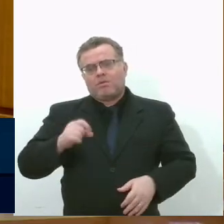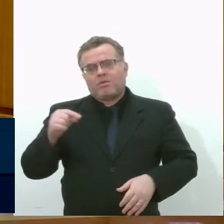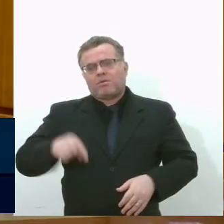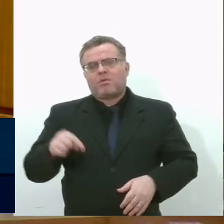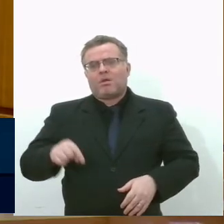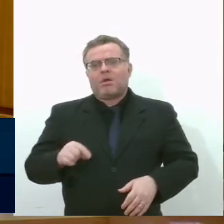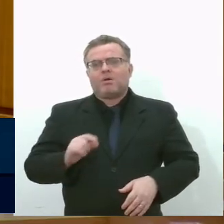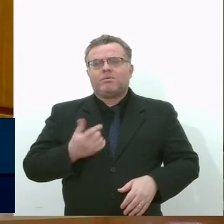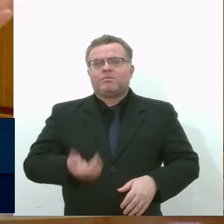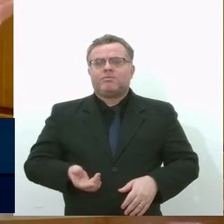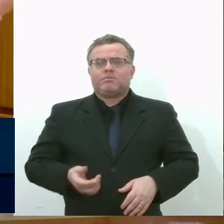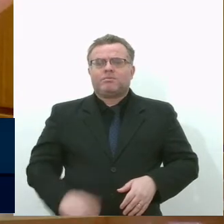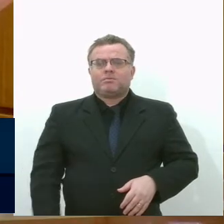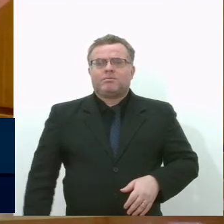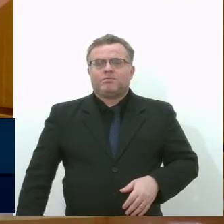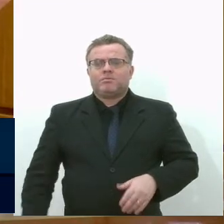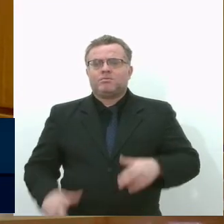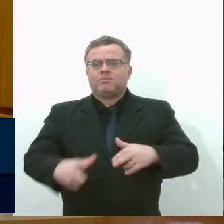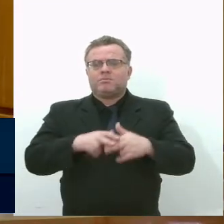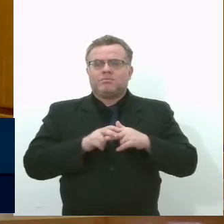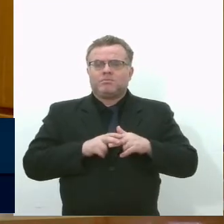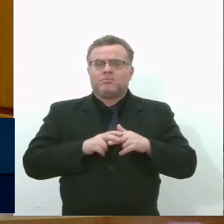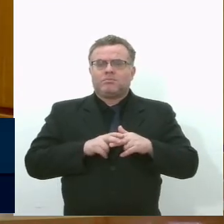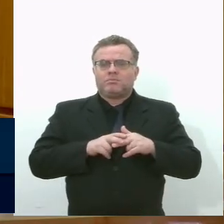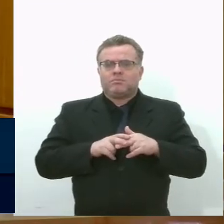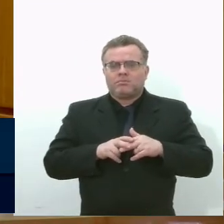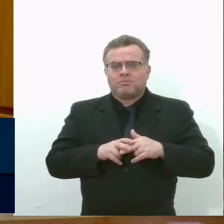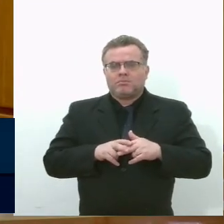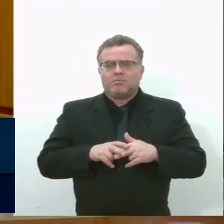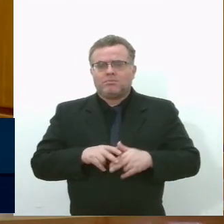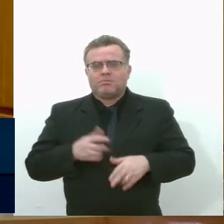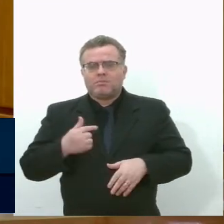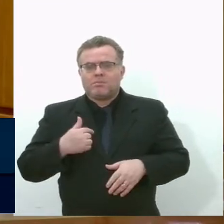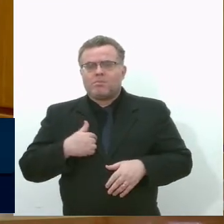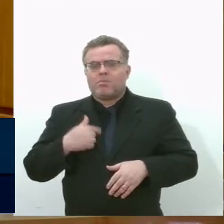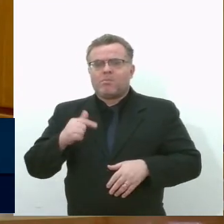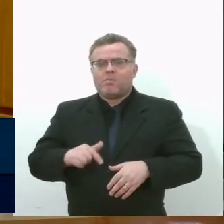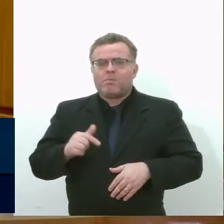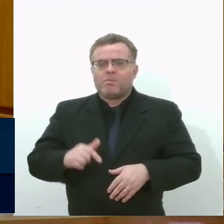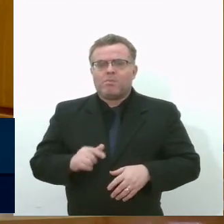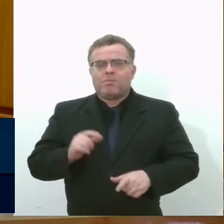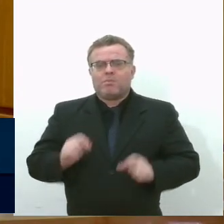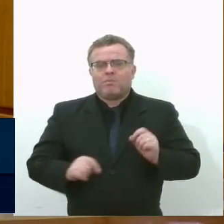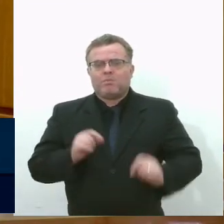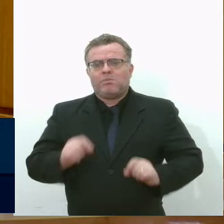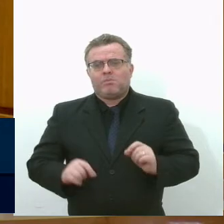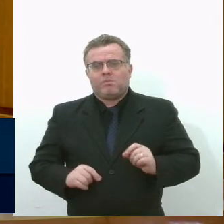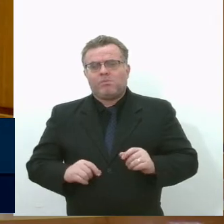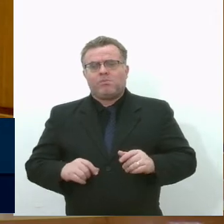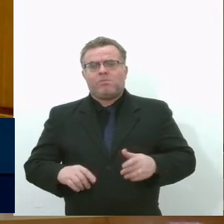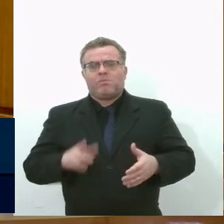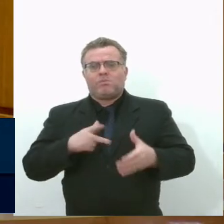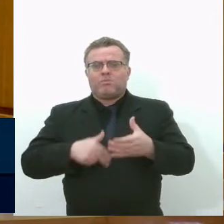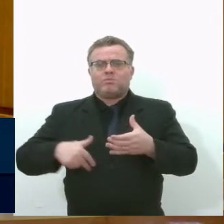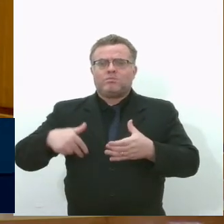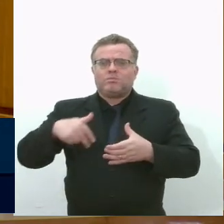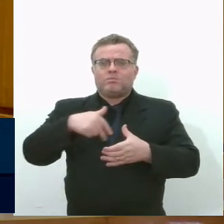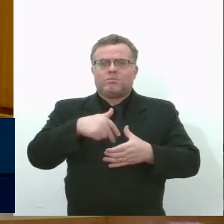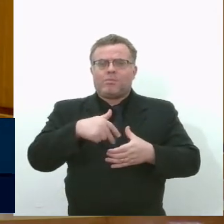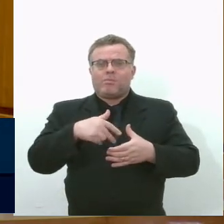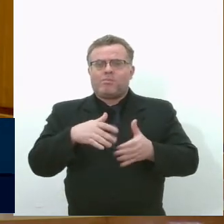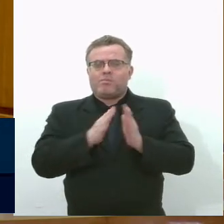Então, eu estou aqui nesta tribuna a pedir ao